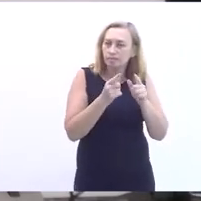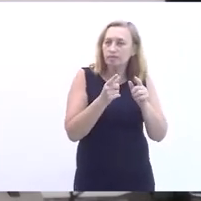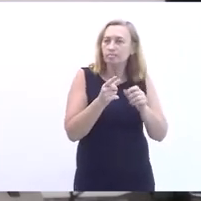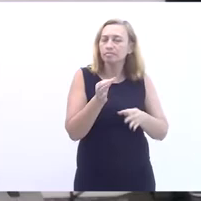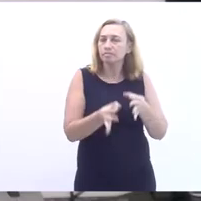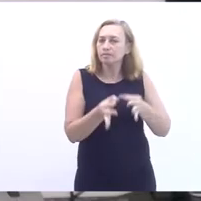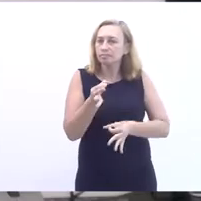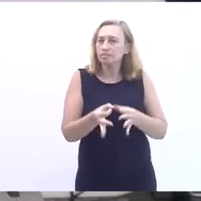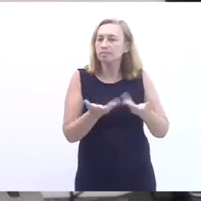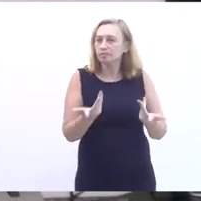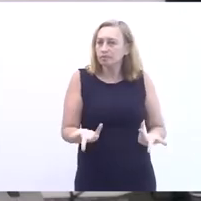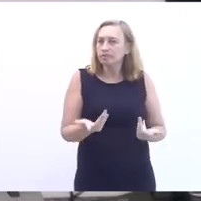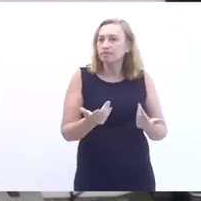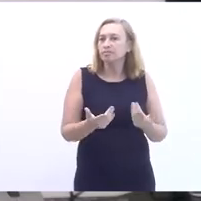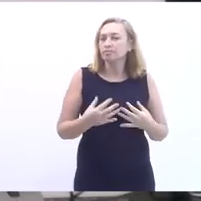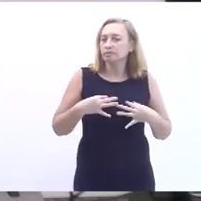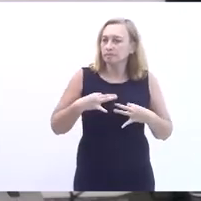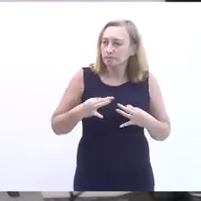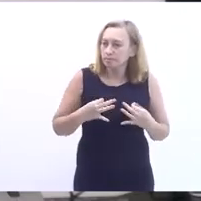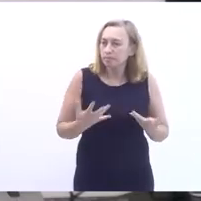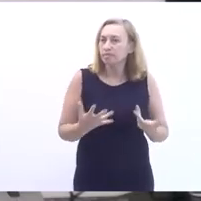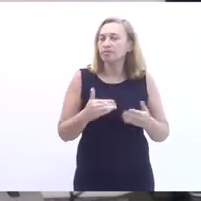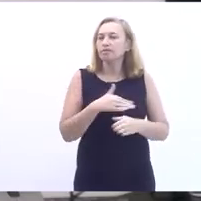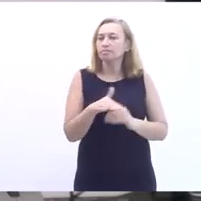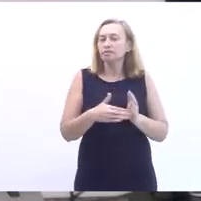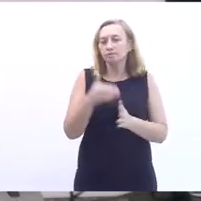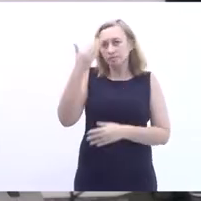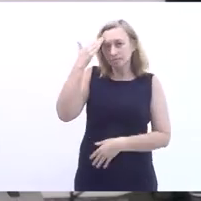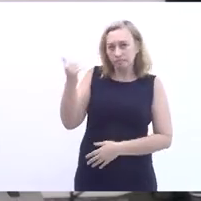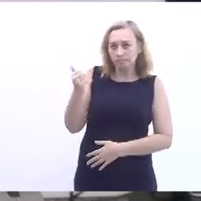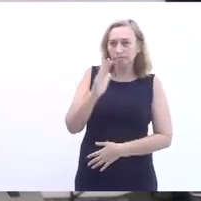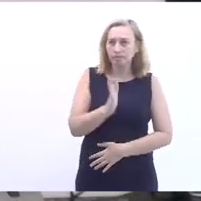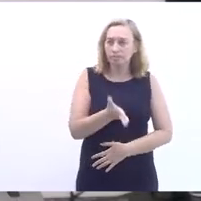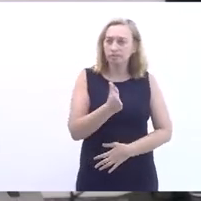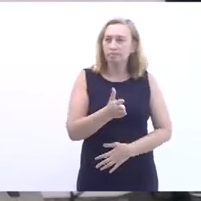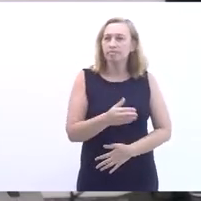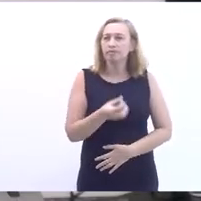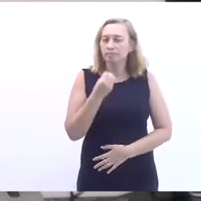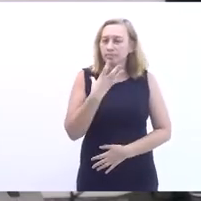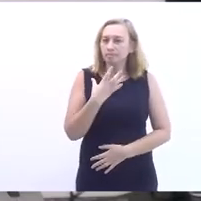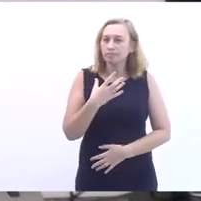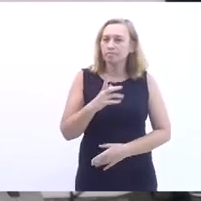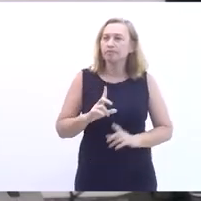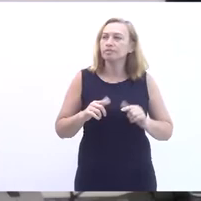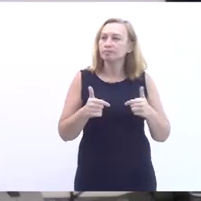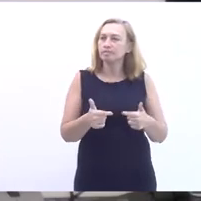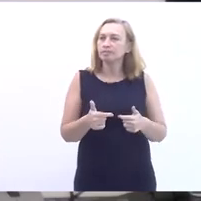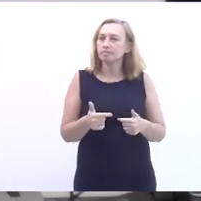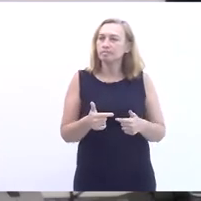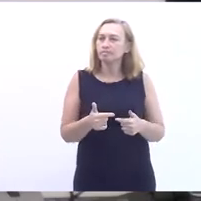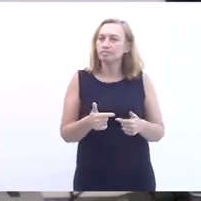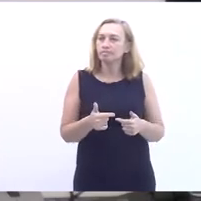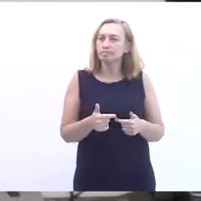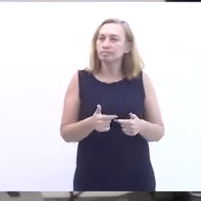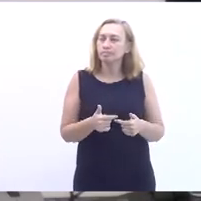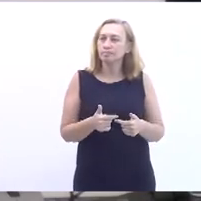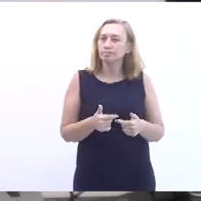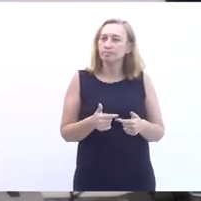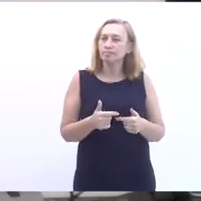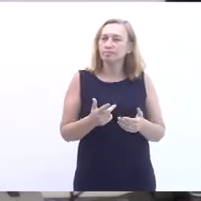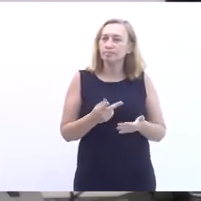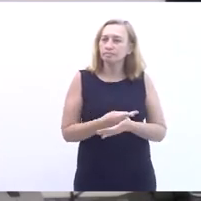deixa aqui na nossa posição né já vou dizer que sabemos já vão muito bem esses efeitos nefastos e